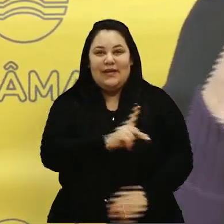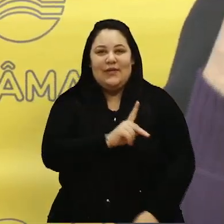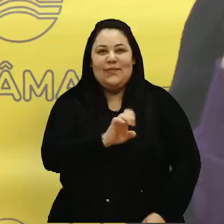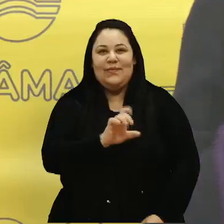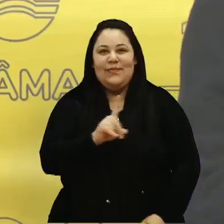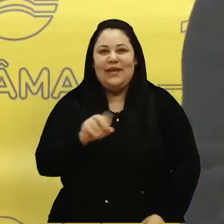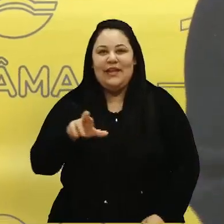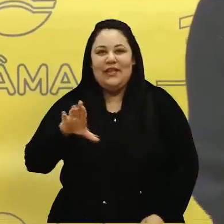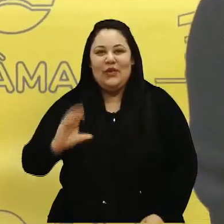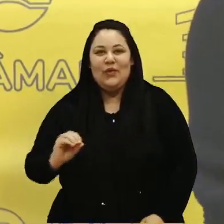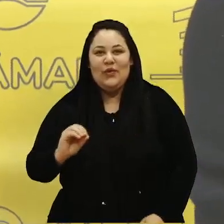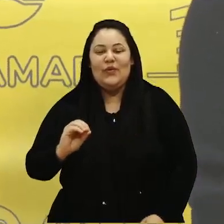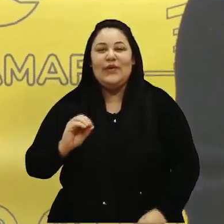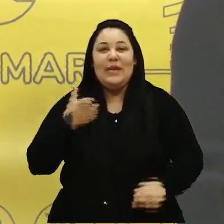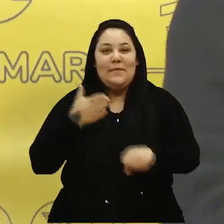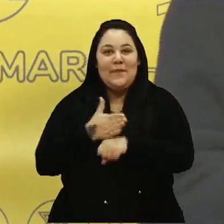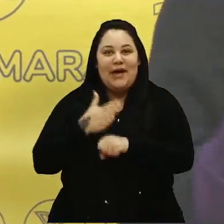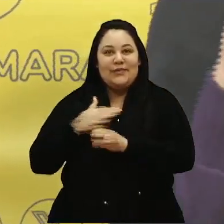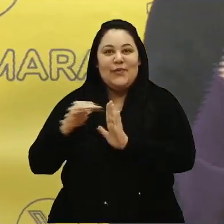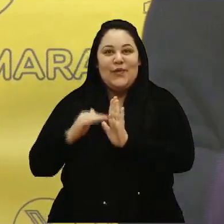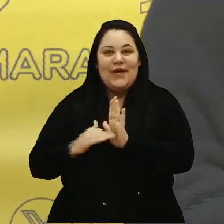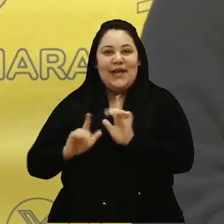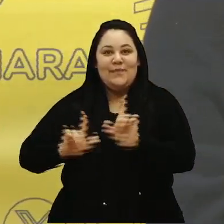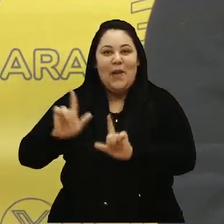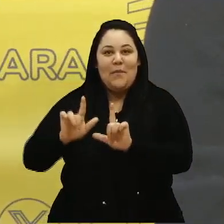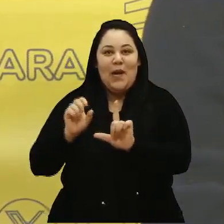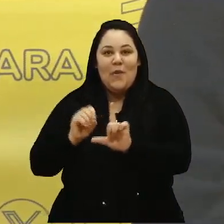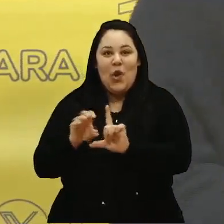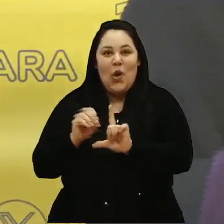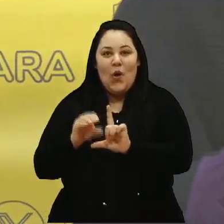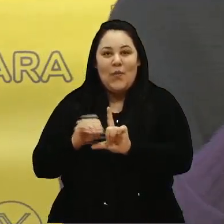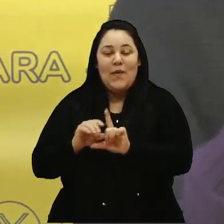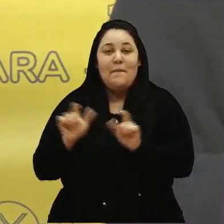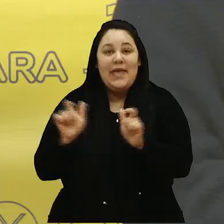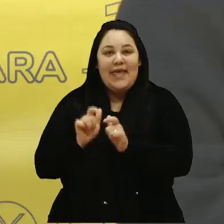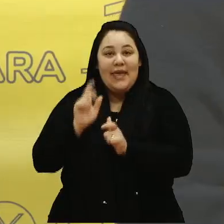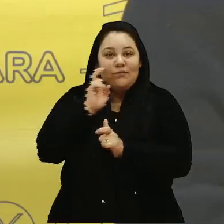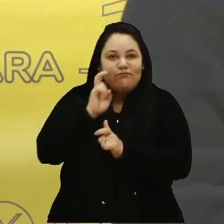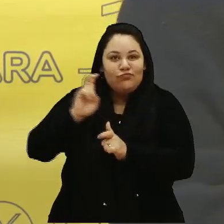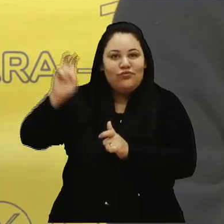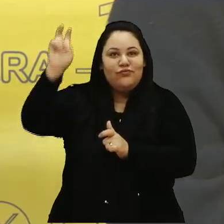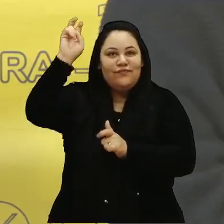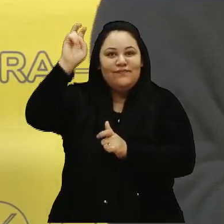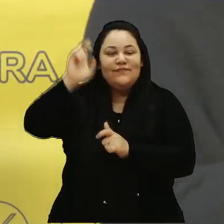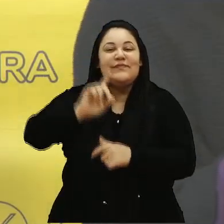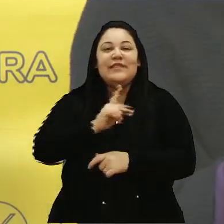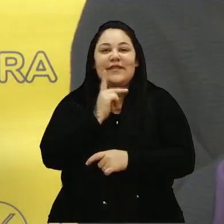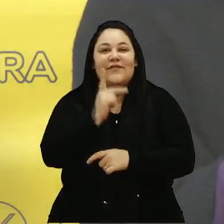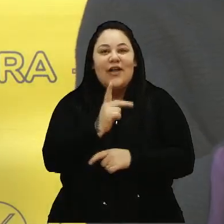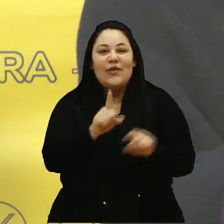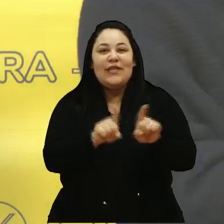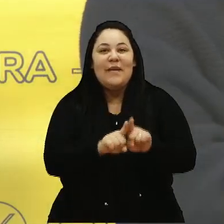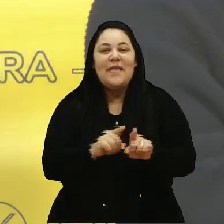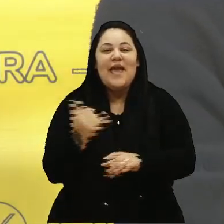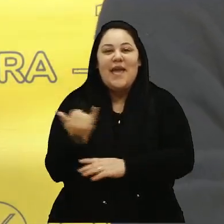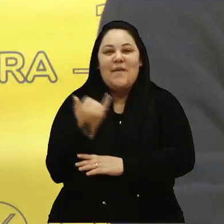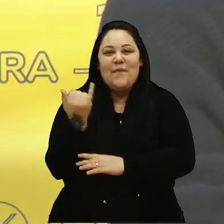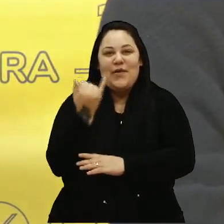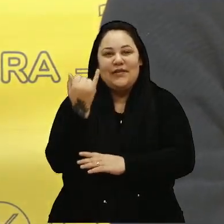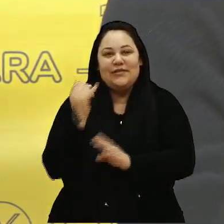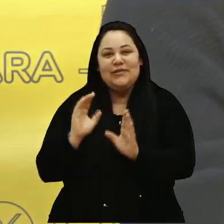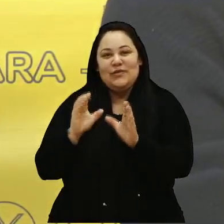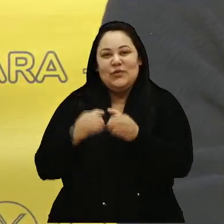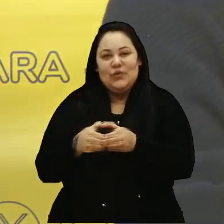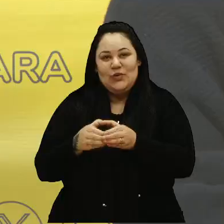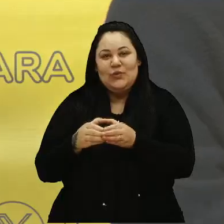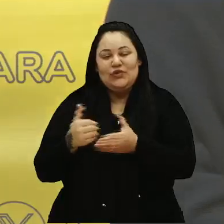lá no programa da Rede Globo, Pequenos Gênios, mas também falou a importância da frente